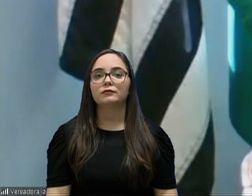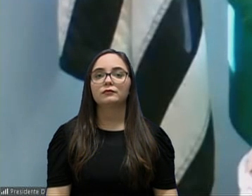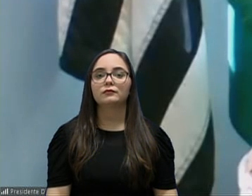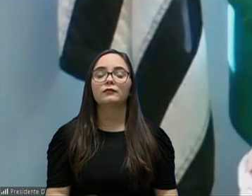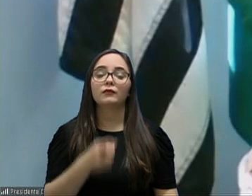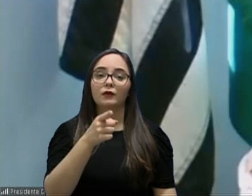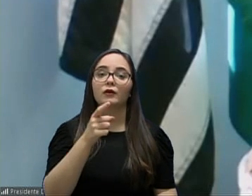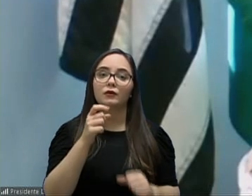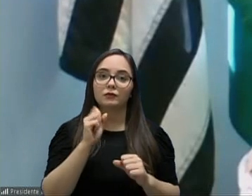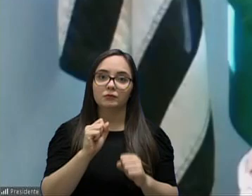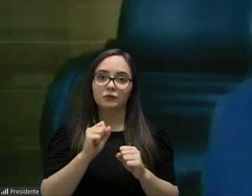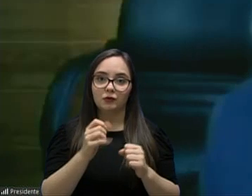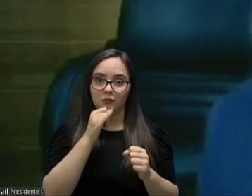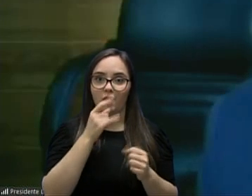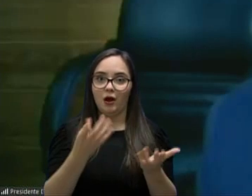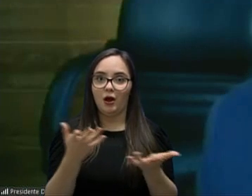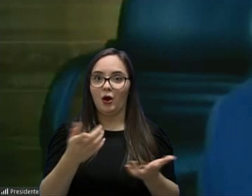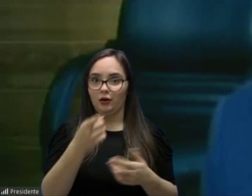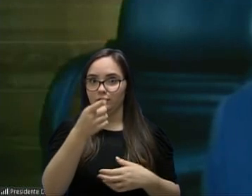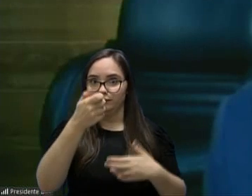A sala de bate-papo atrapalha? A senhora está falando agora, não está?